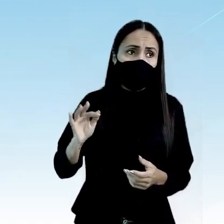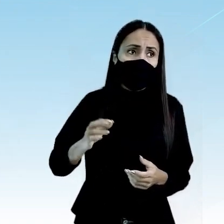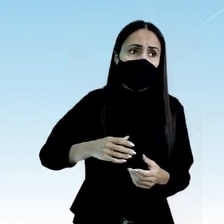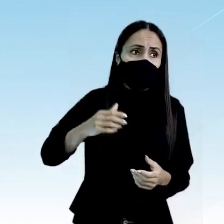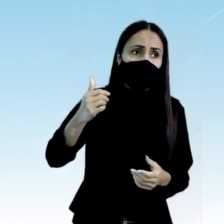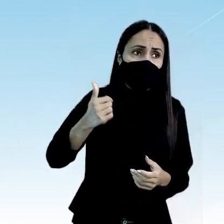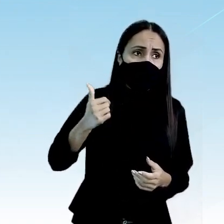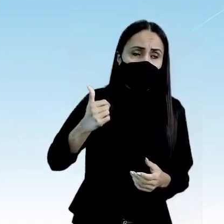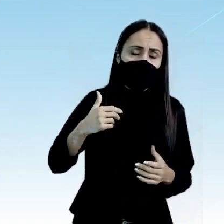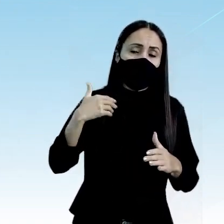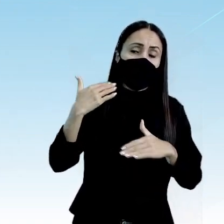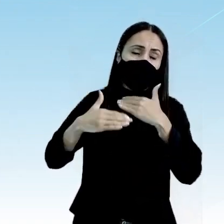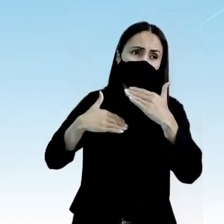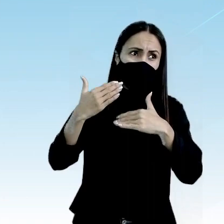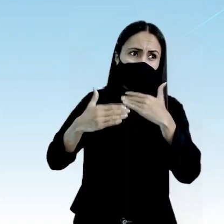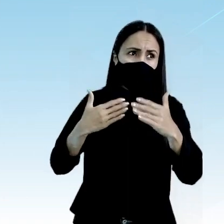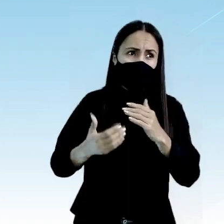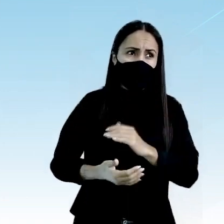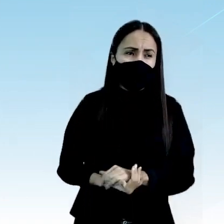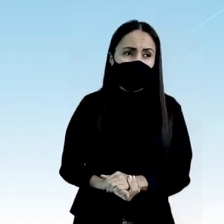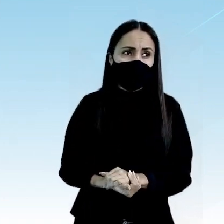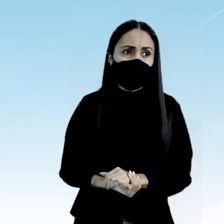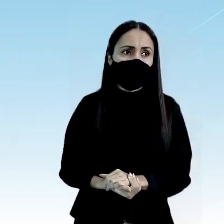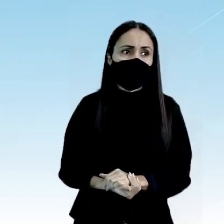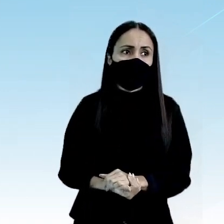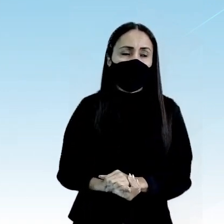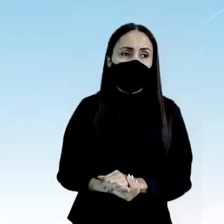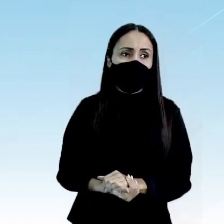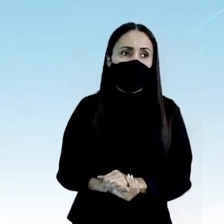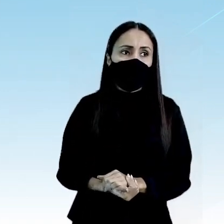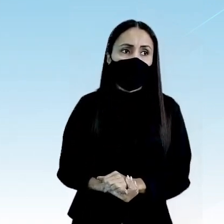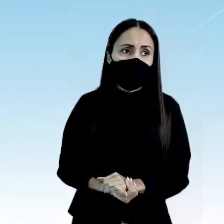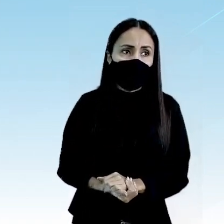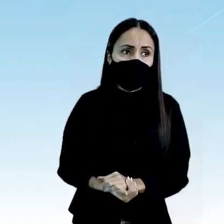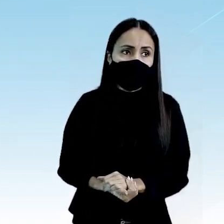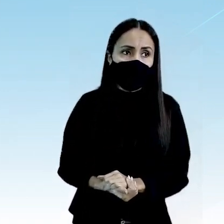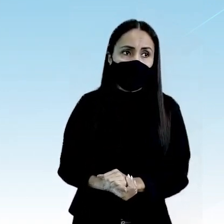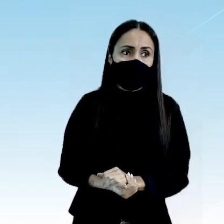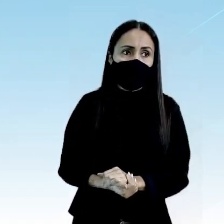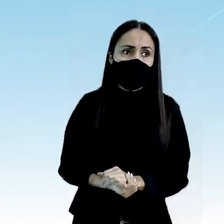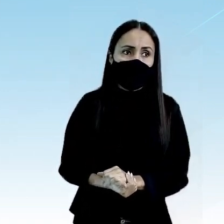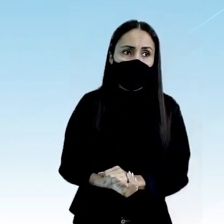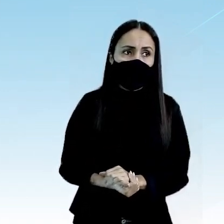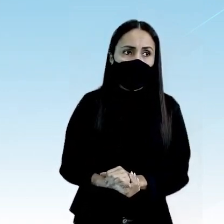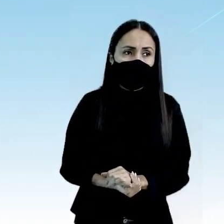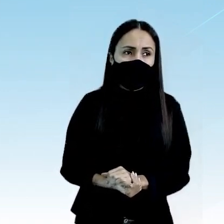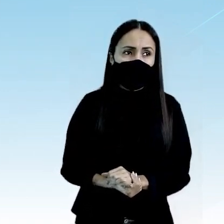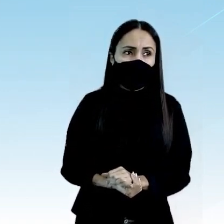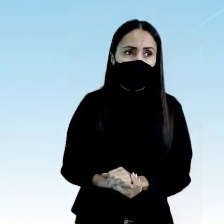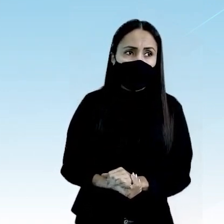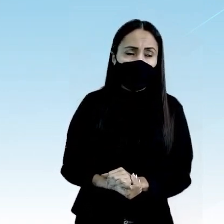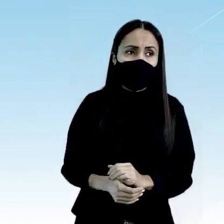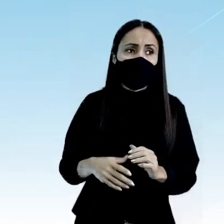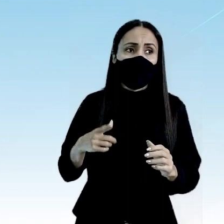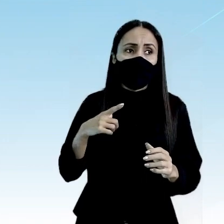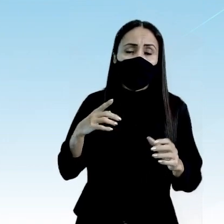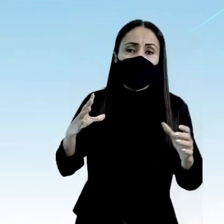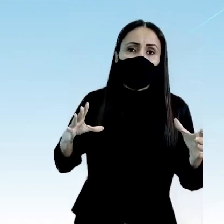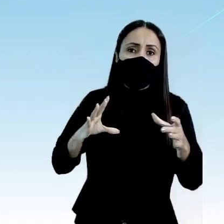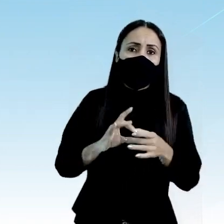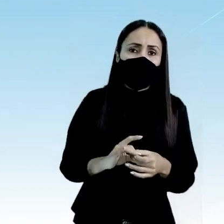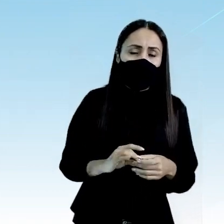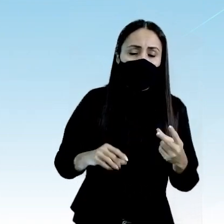a construir canais unindo o quê? A cidade de Fabris. Já a ligação entre esses